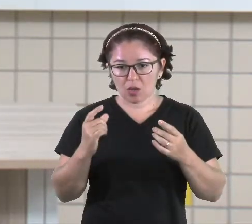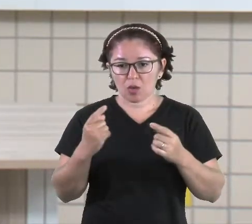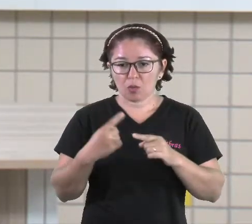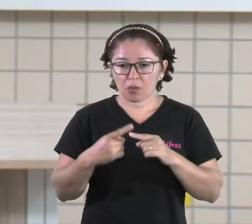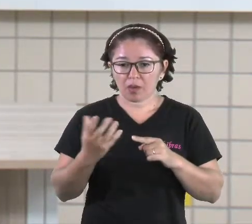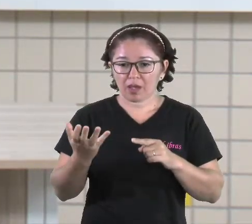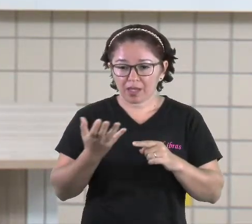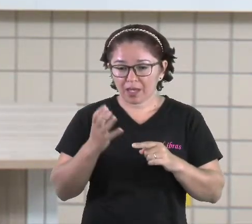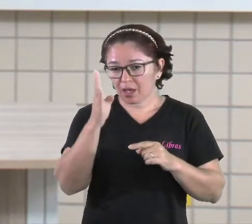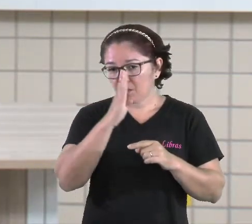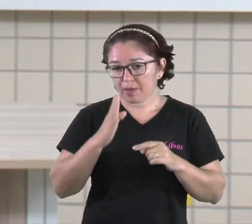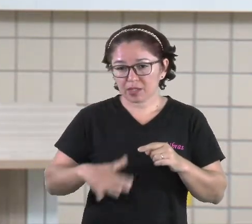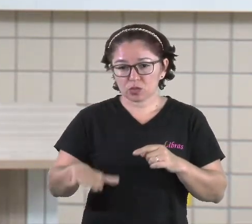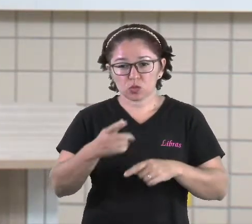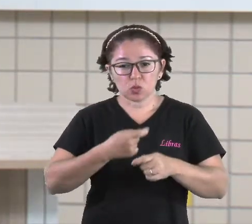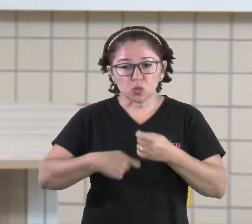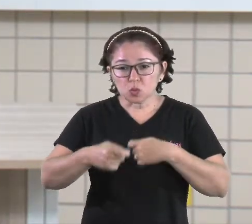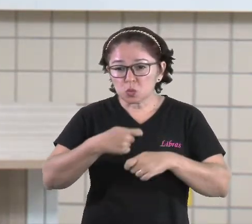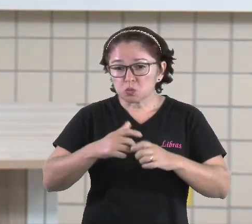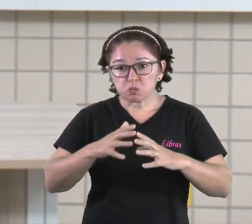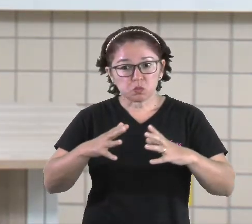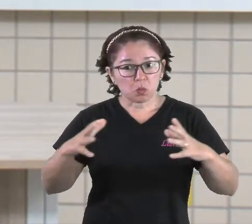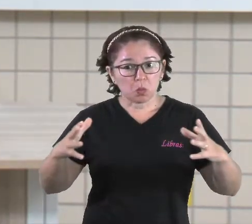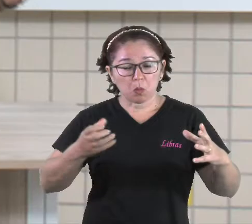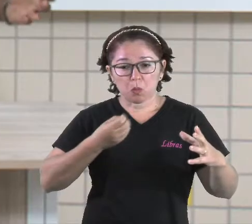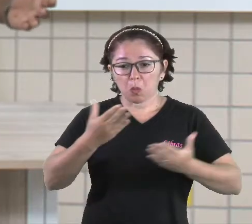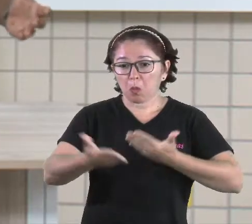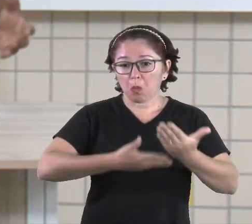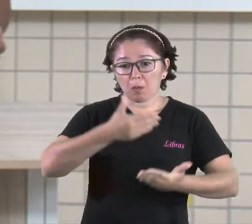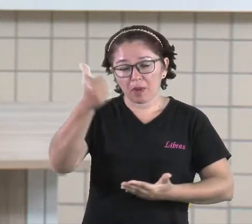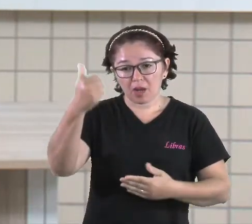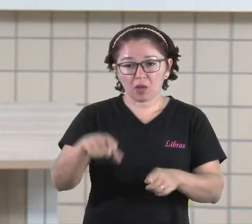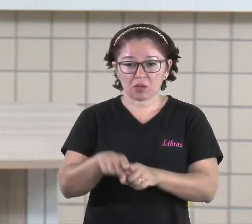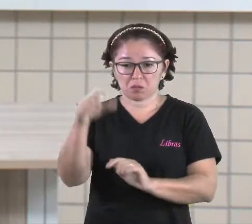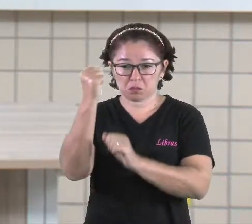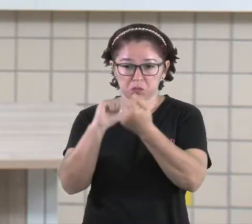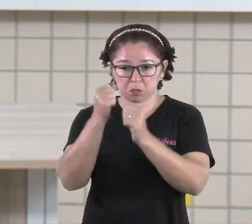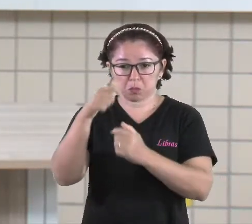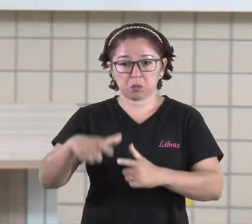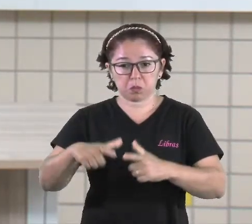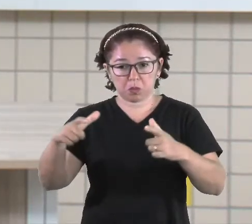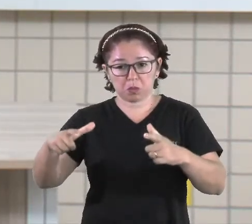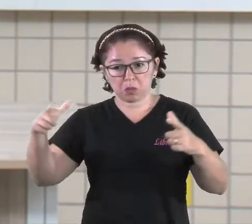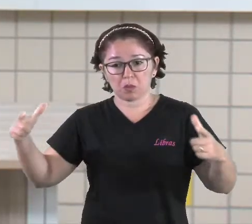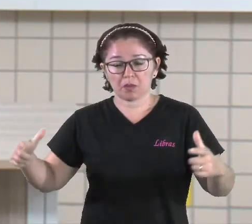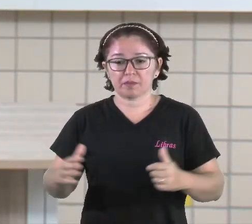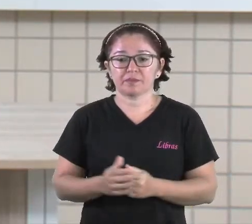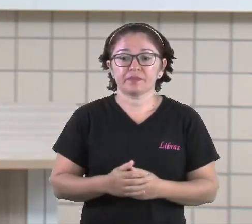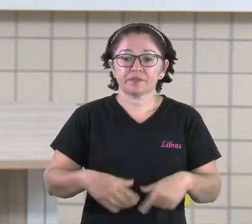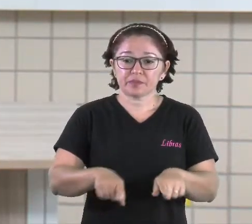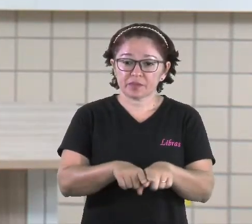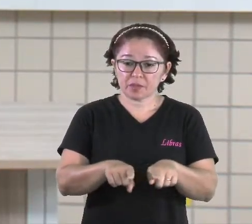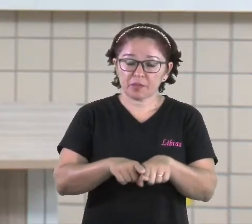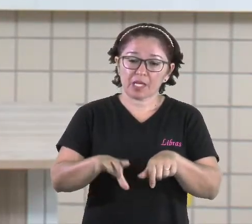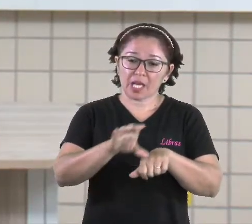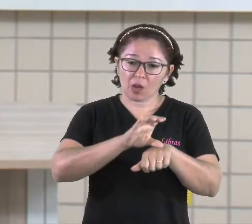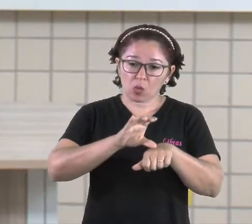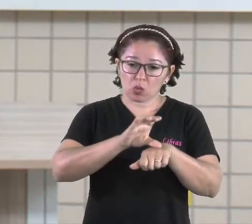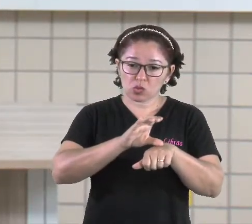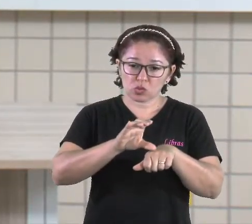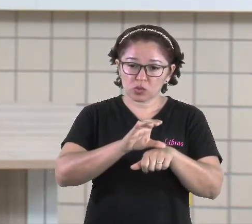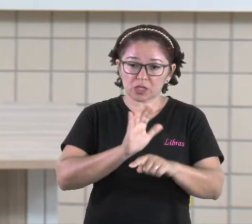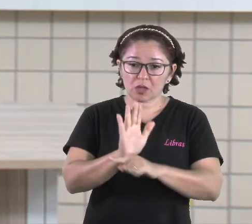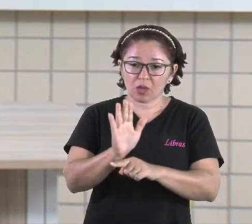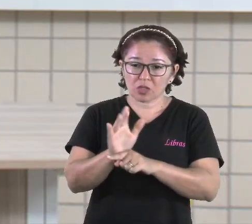no processo de industrialização do país. Progressista porque ao mesmo tempo agregava uma série de direitos trabalhistas,